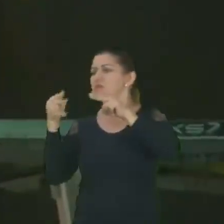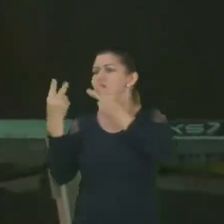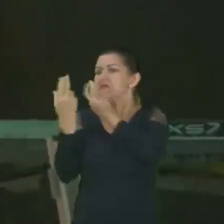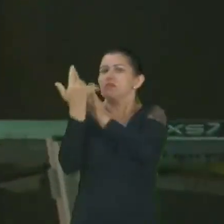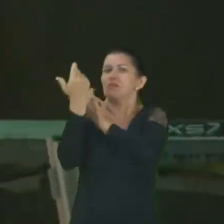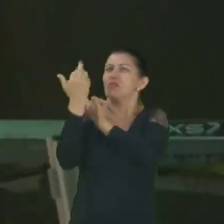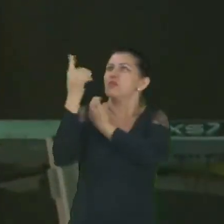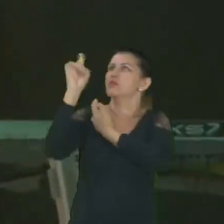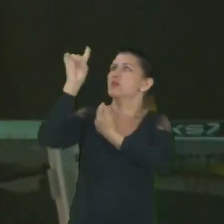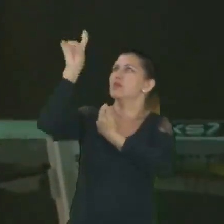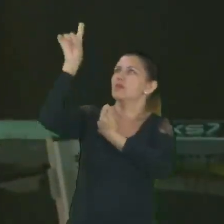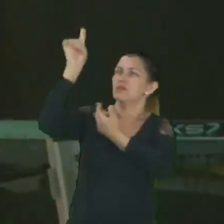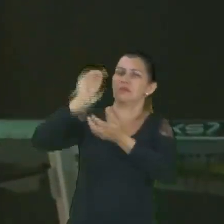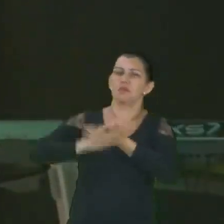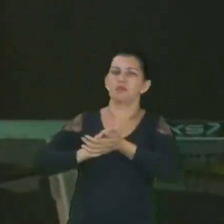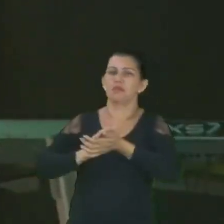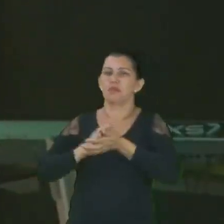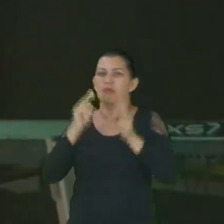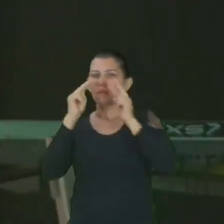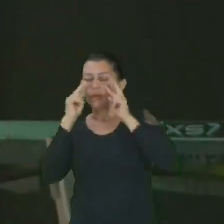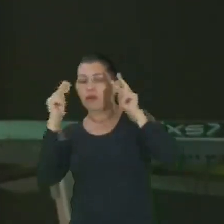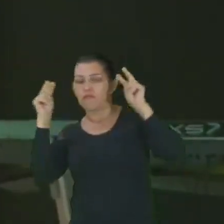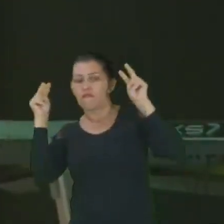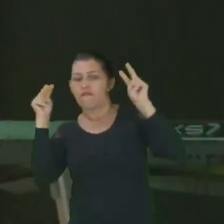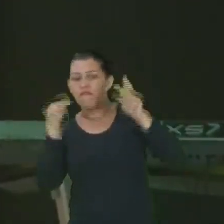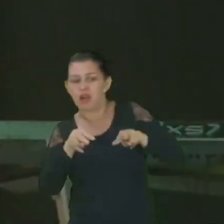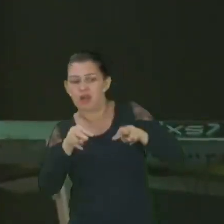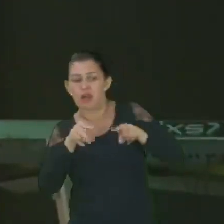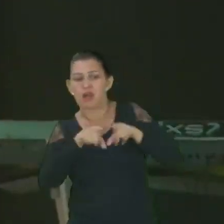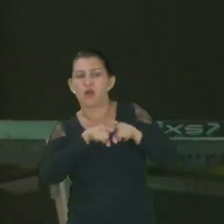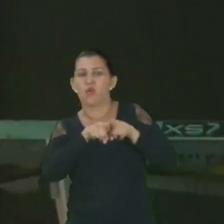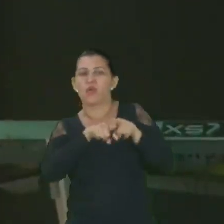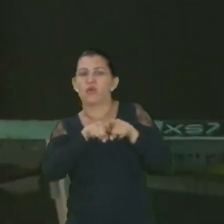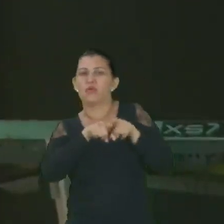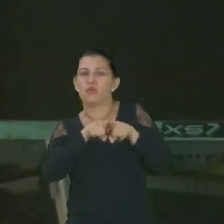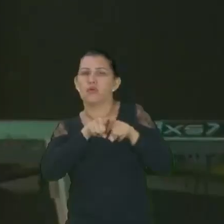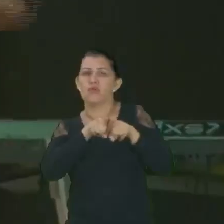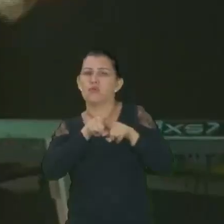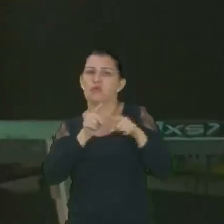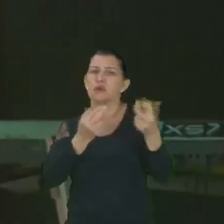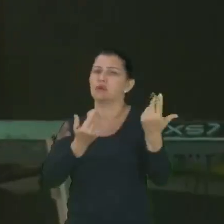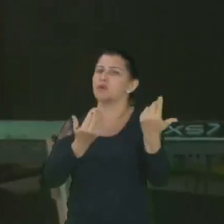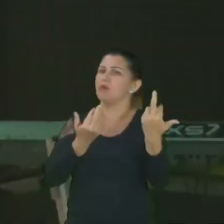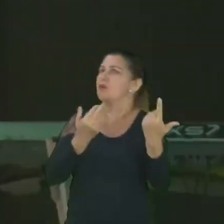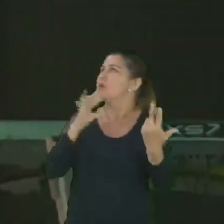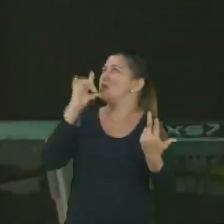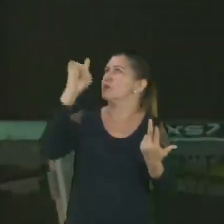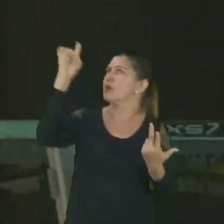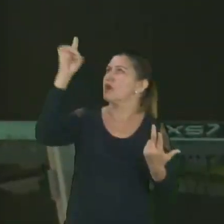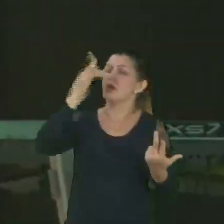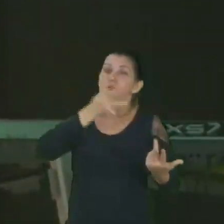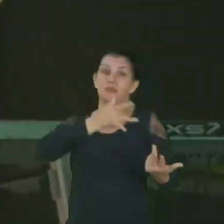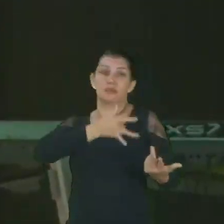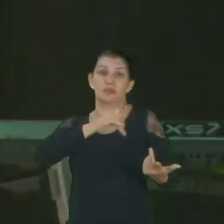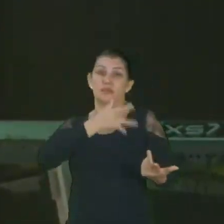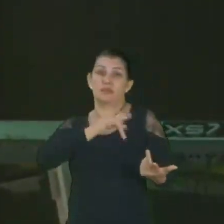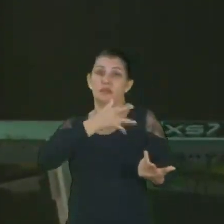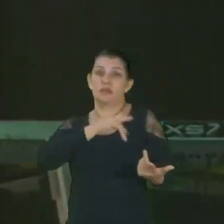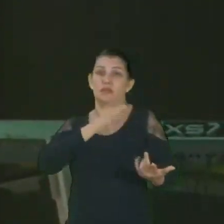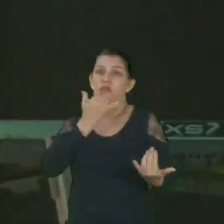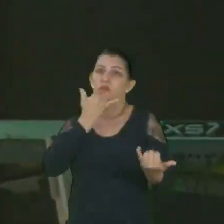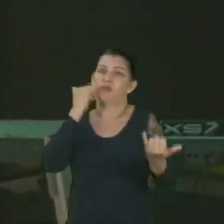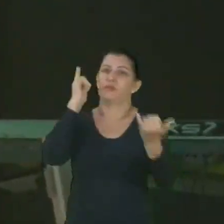humanos. Enxergue ele pelo olhar da graça, pelo olhar do perdão, pelo olhar da misericórdia,